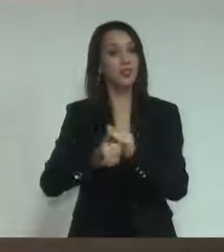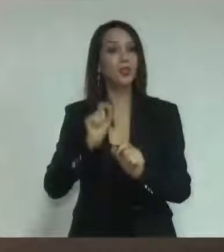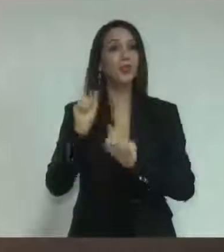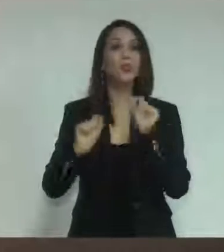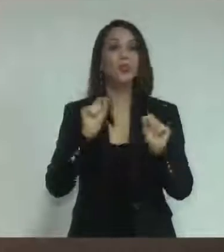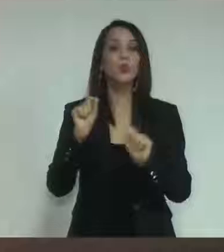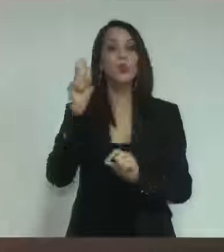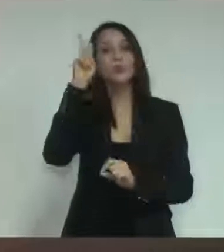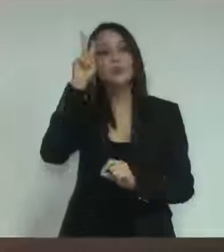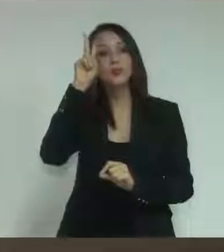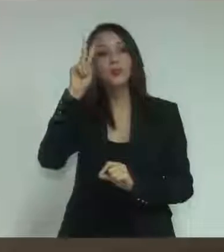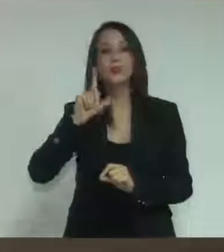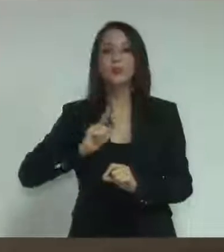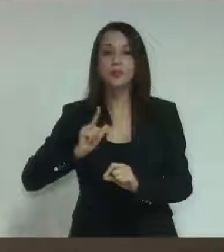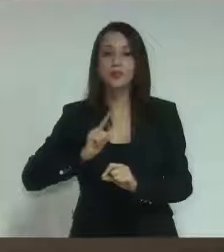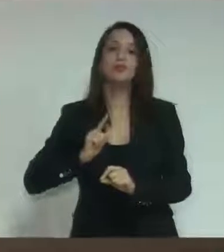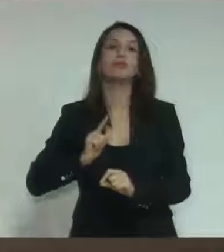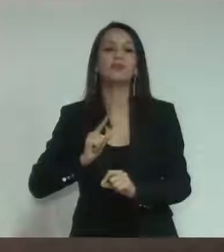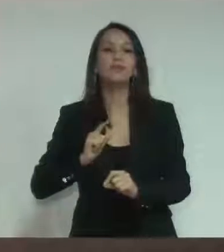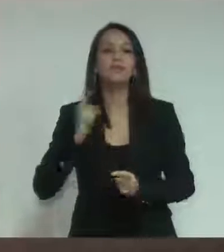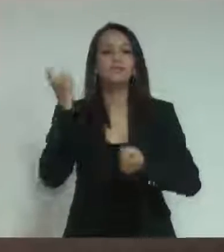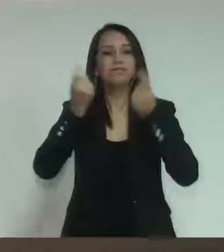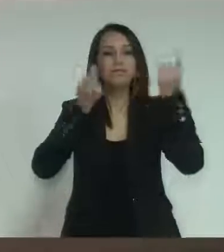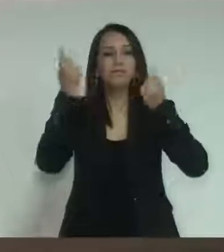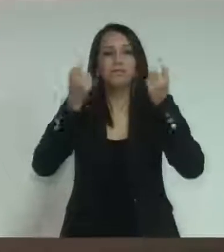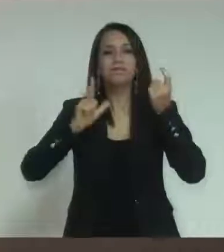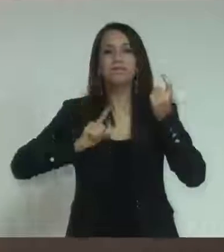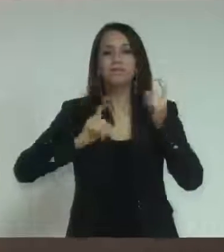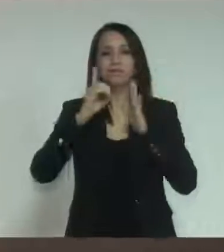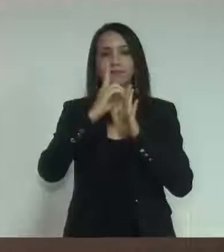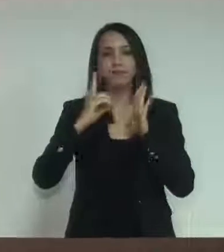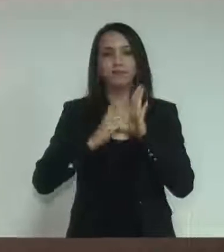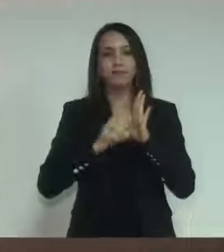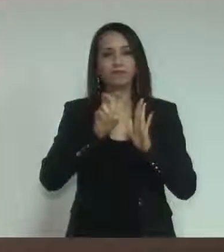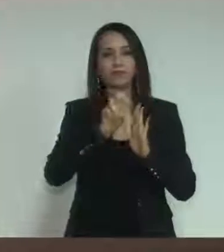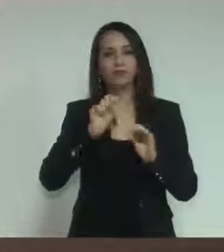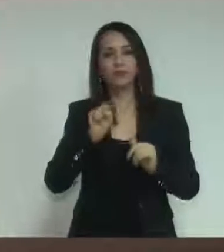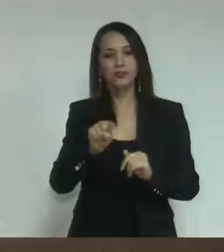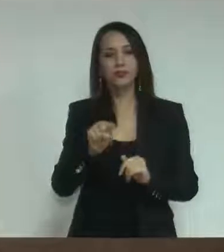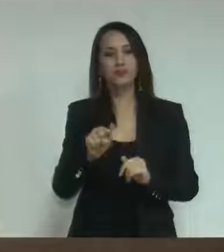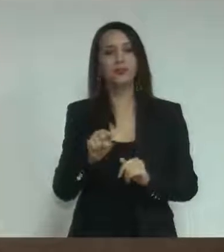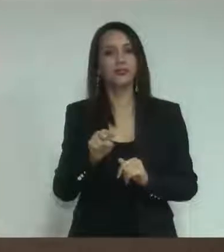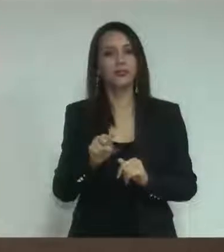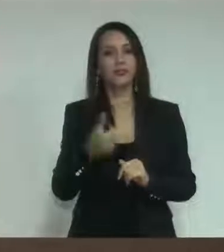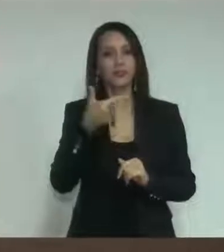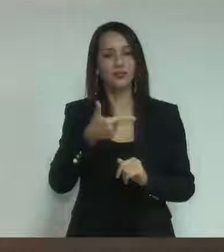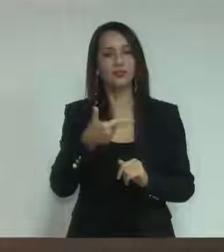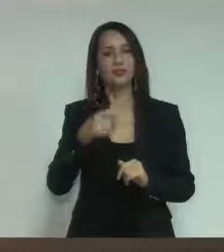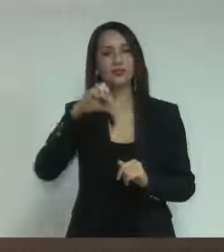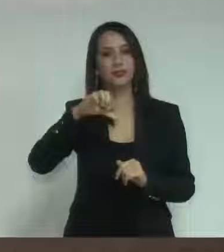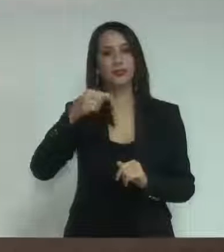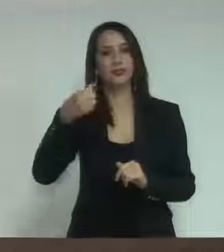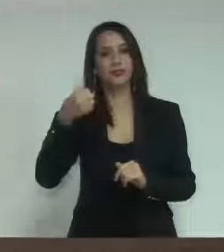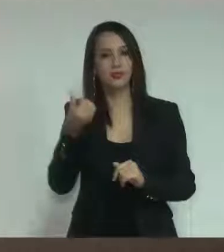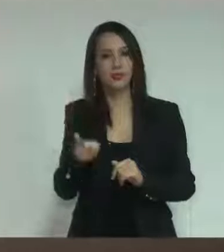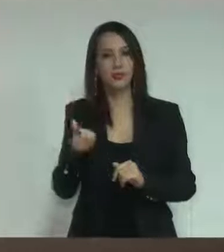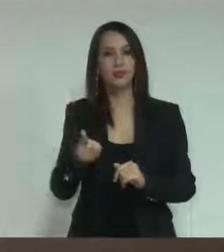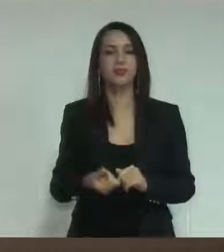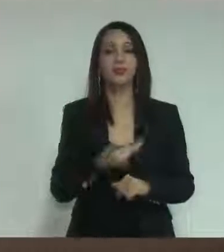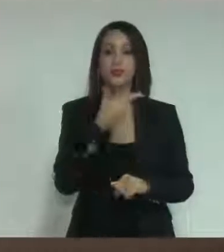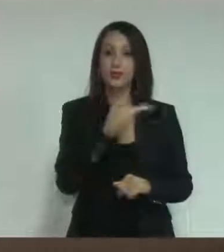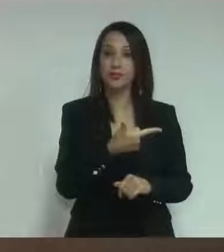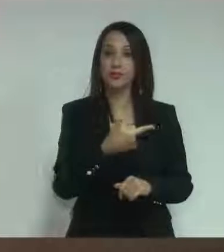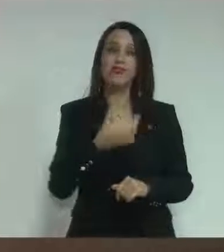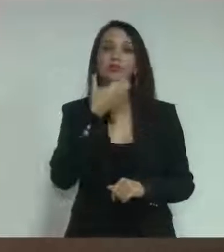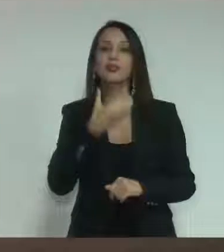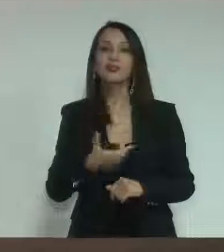preocupa? Me preocupa que a gente tem um decreto, número 5.296, de 2 de dezembro de 2004, que